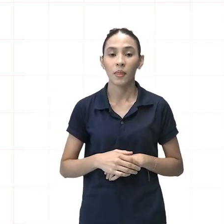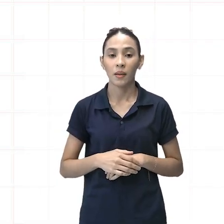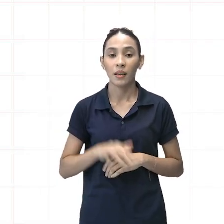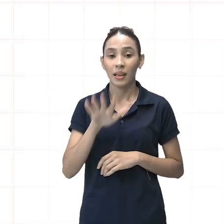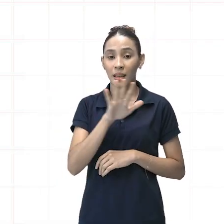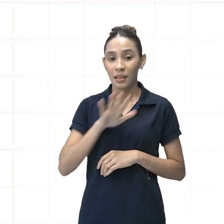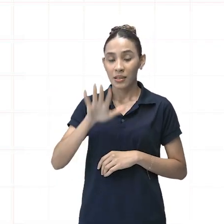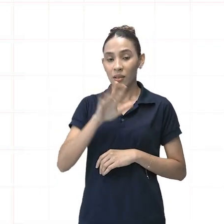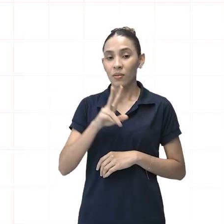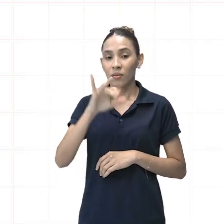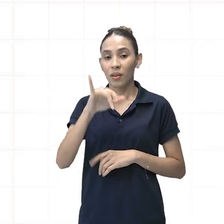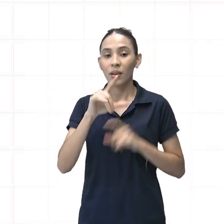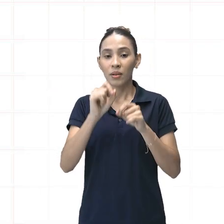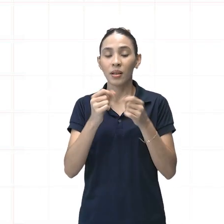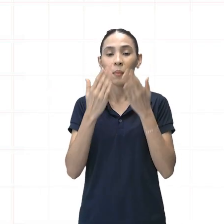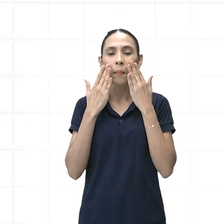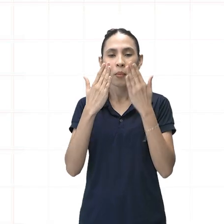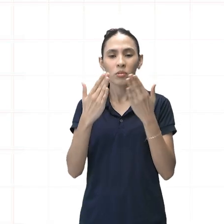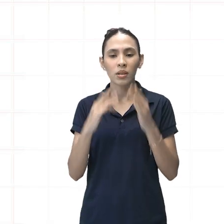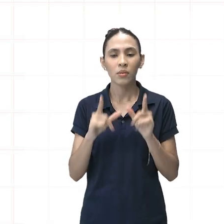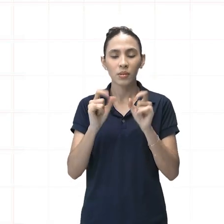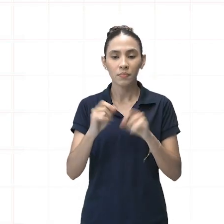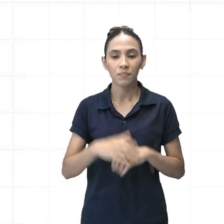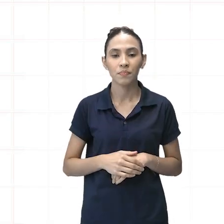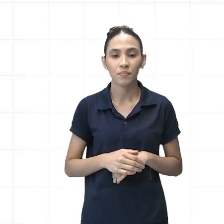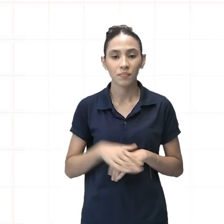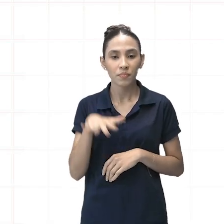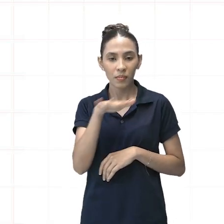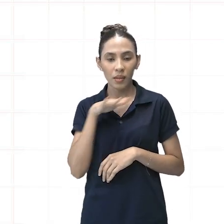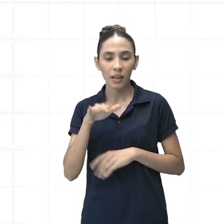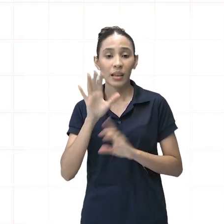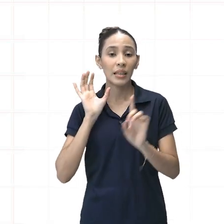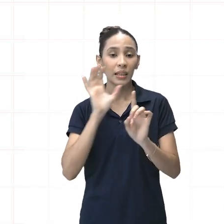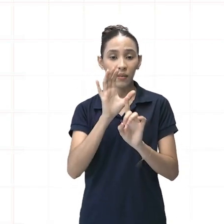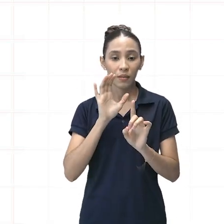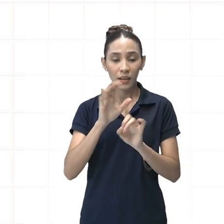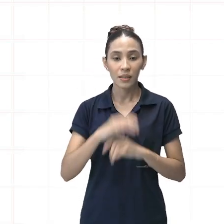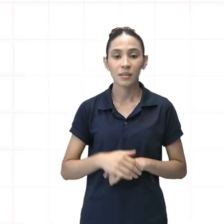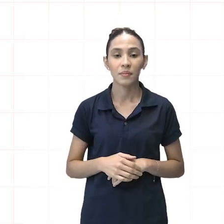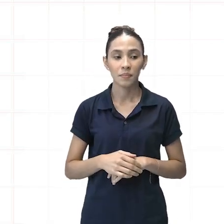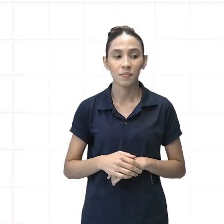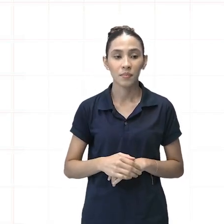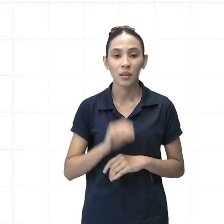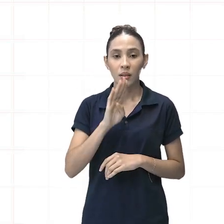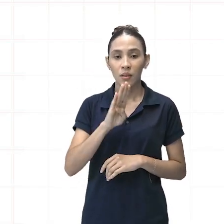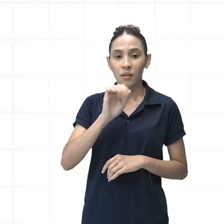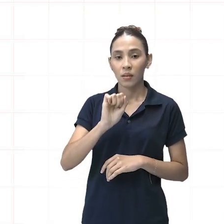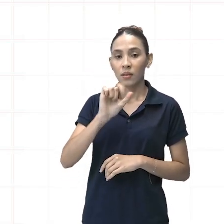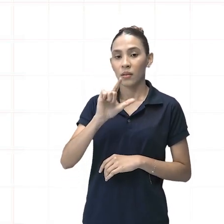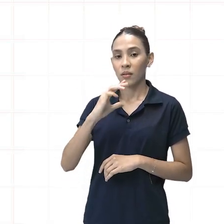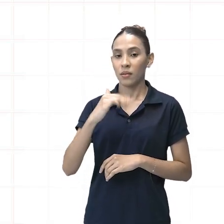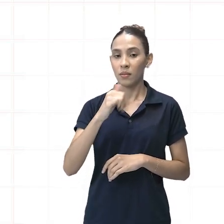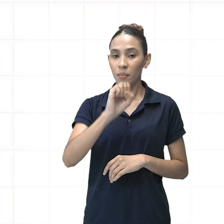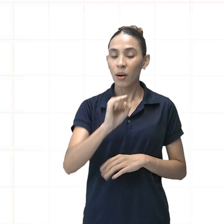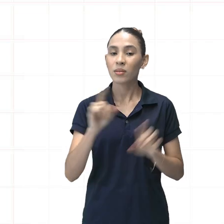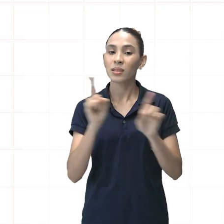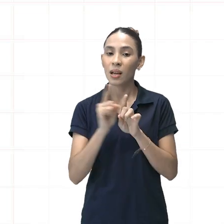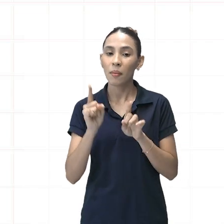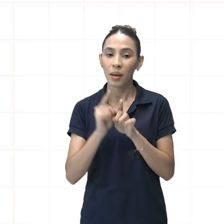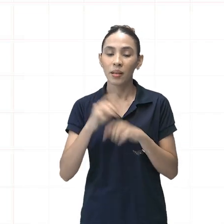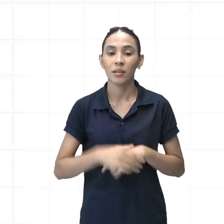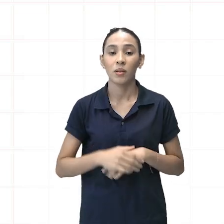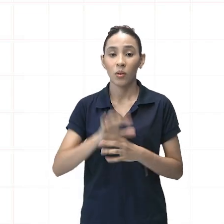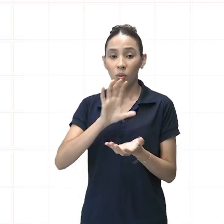essa região que vai demonstrar justamente essa área de influência, certo? Os Balcãs, ele também fica